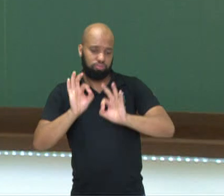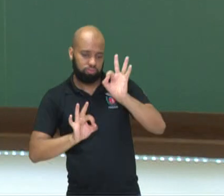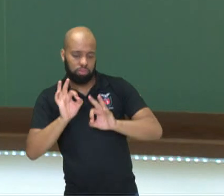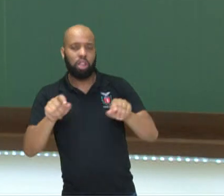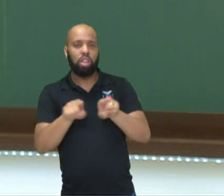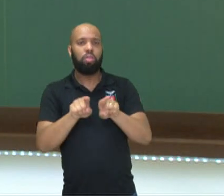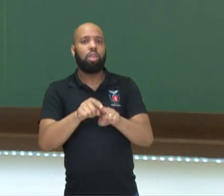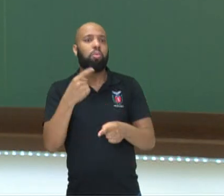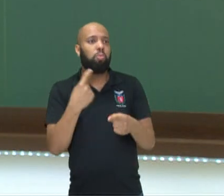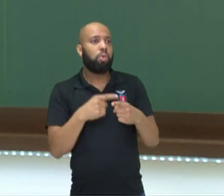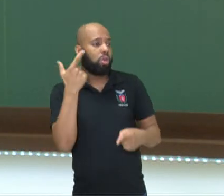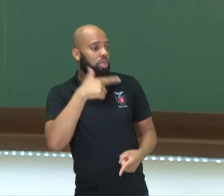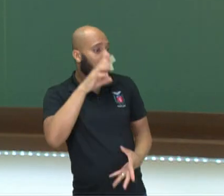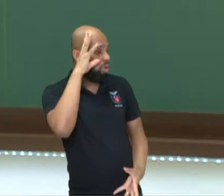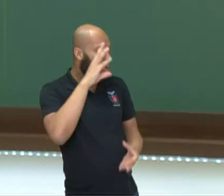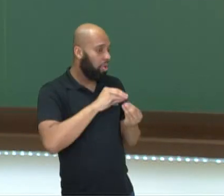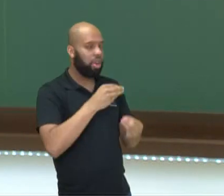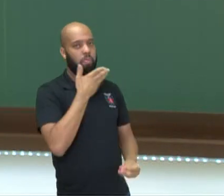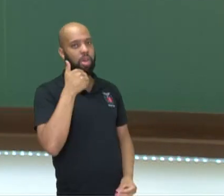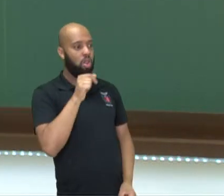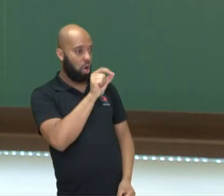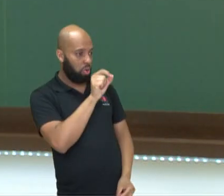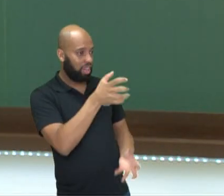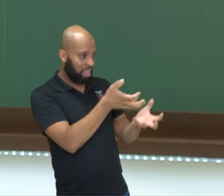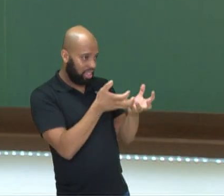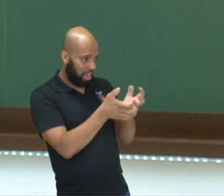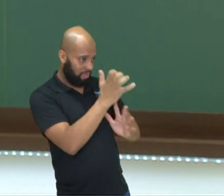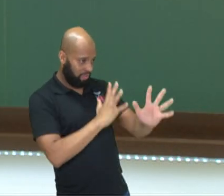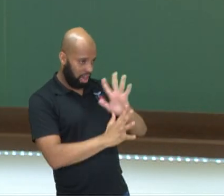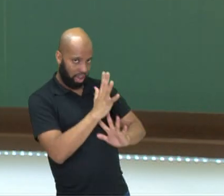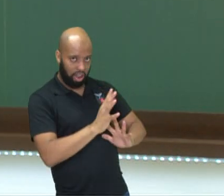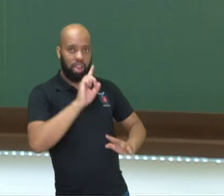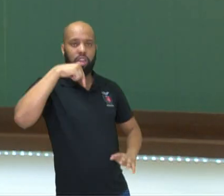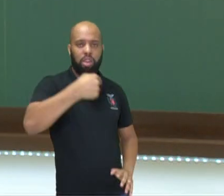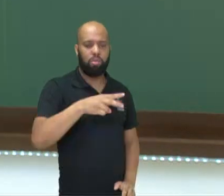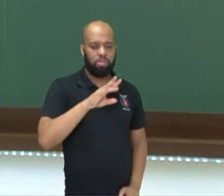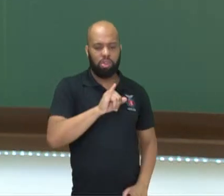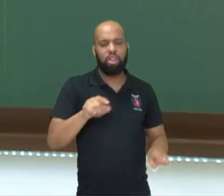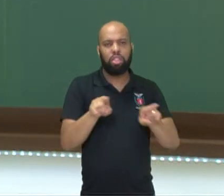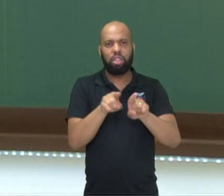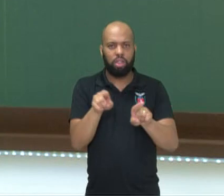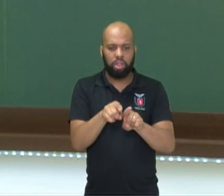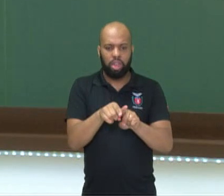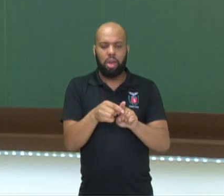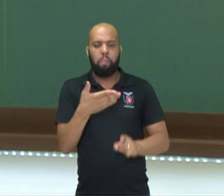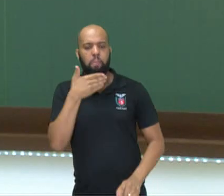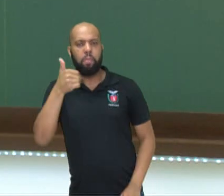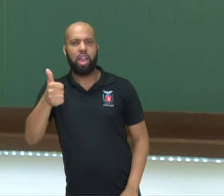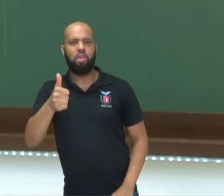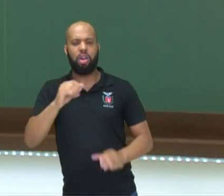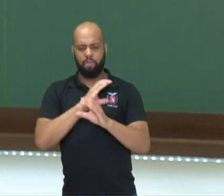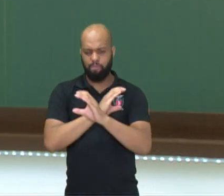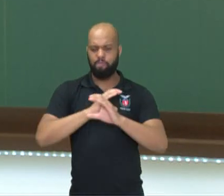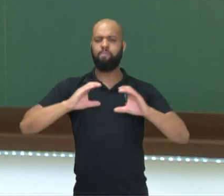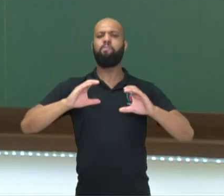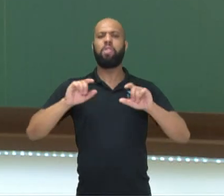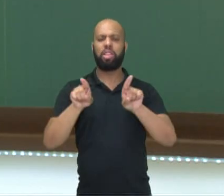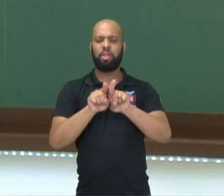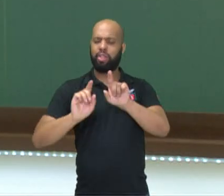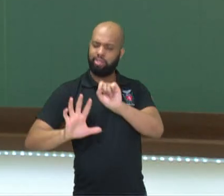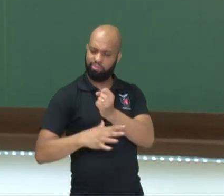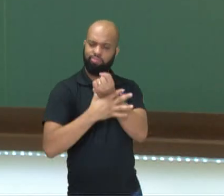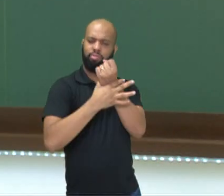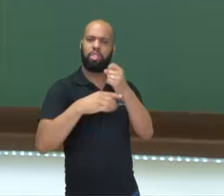vamos compreender melhor a mensagem recebida, conseguimos aumentar a nossa autoconfiança, a